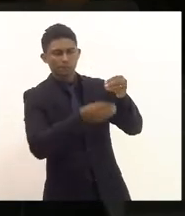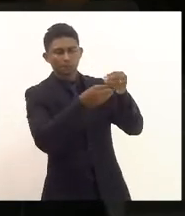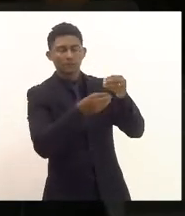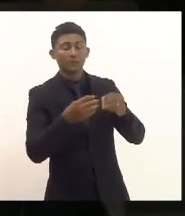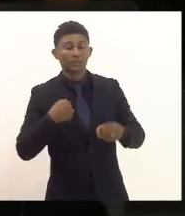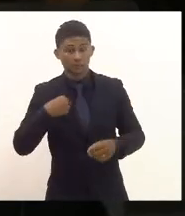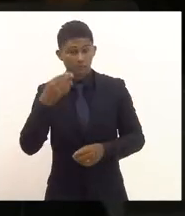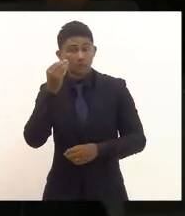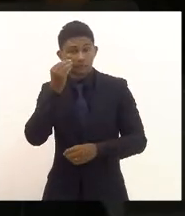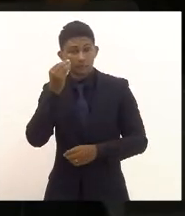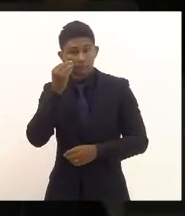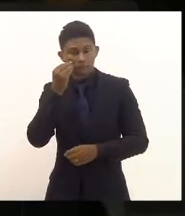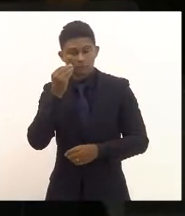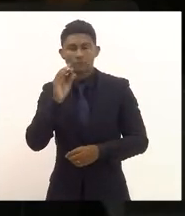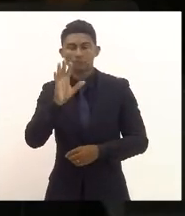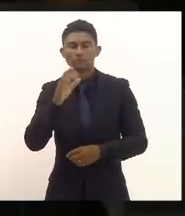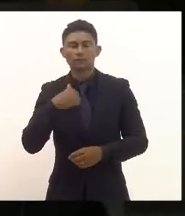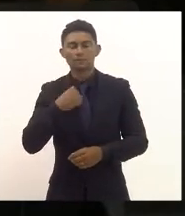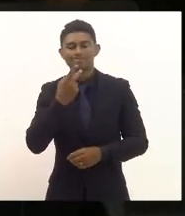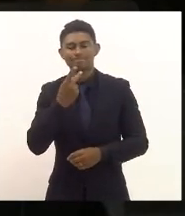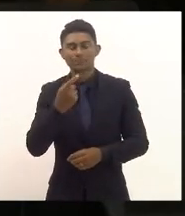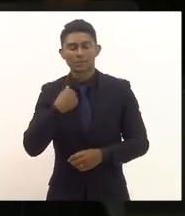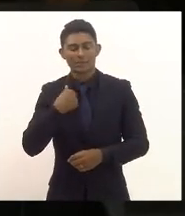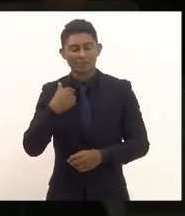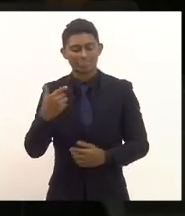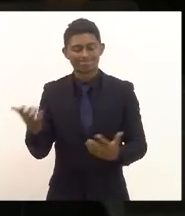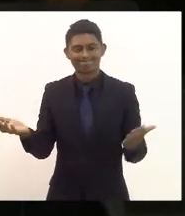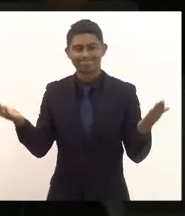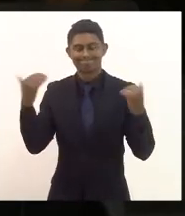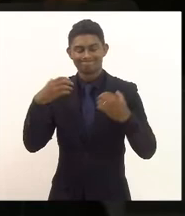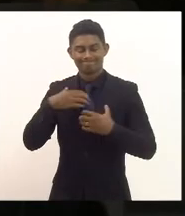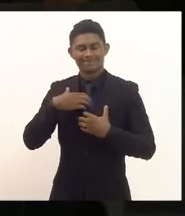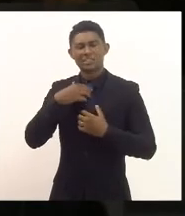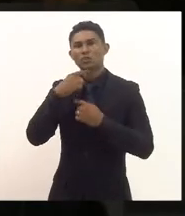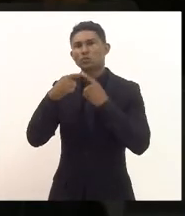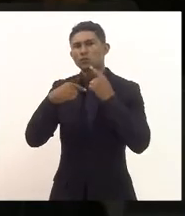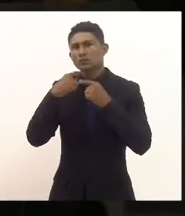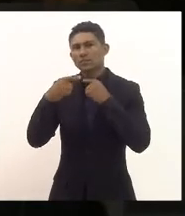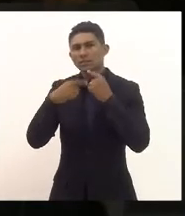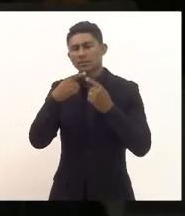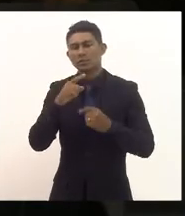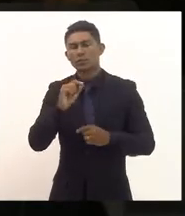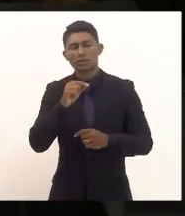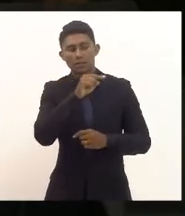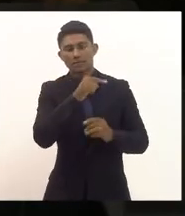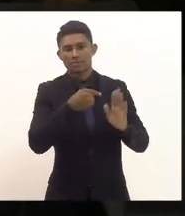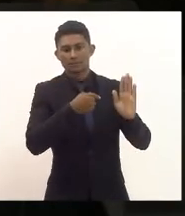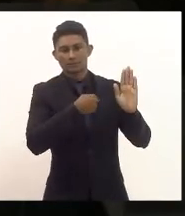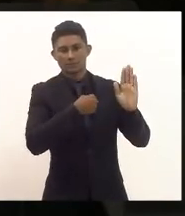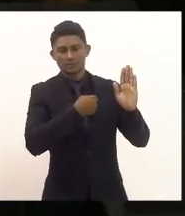mângeria que eu tenho dúvidas sobre o inciso 27